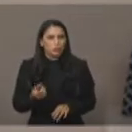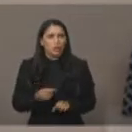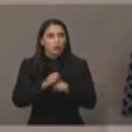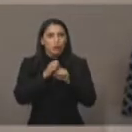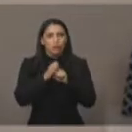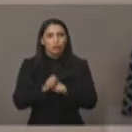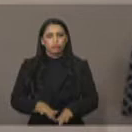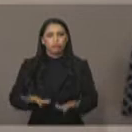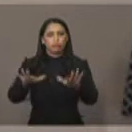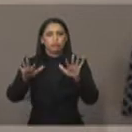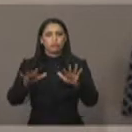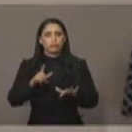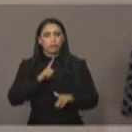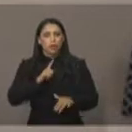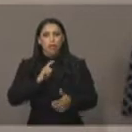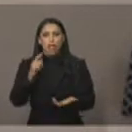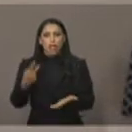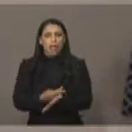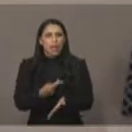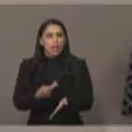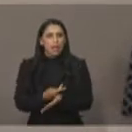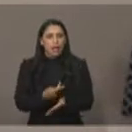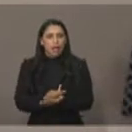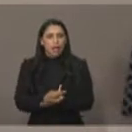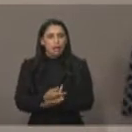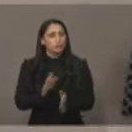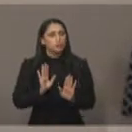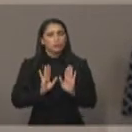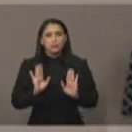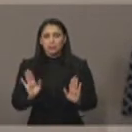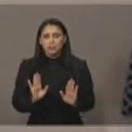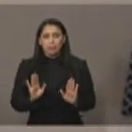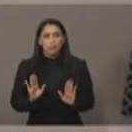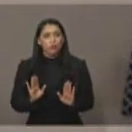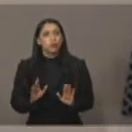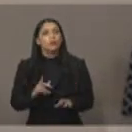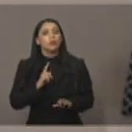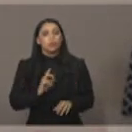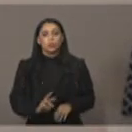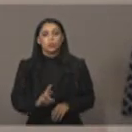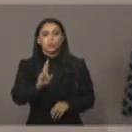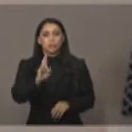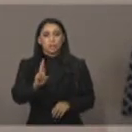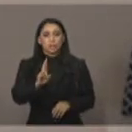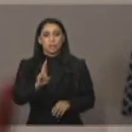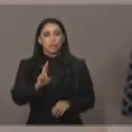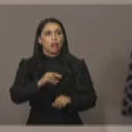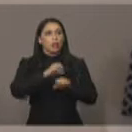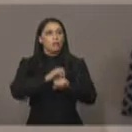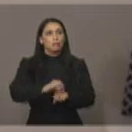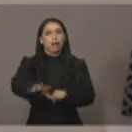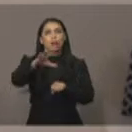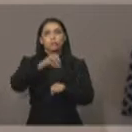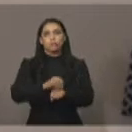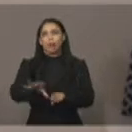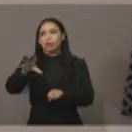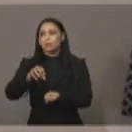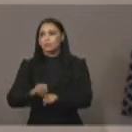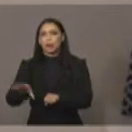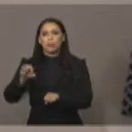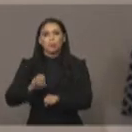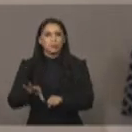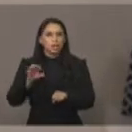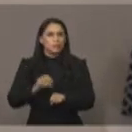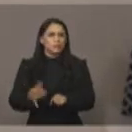dados, tratamento inadequado ou irrestrito de dados, e tampouco representa o fornecimento despropositado, indiscriminado e massivo